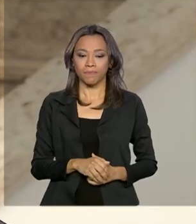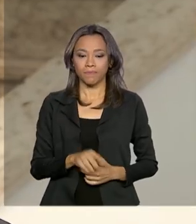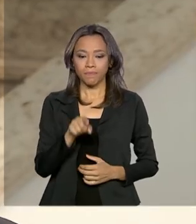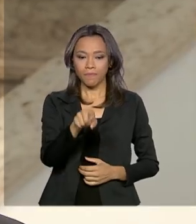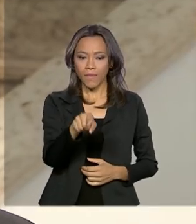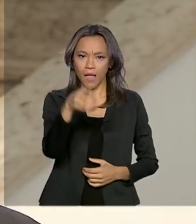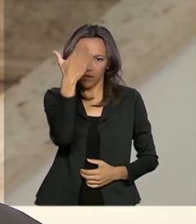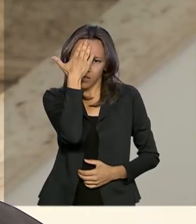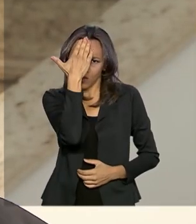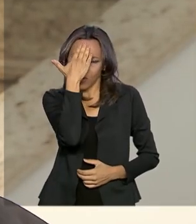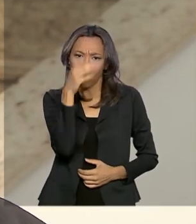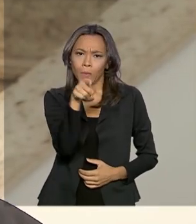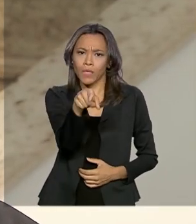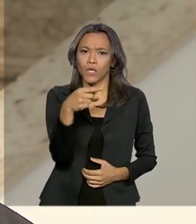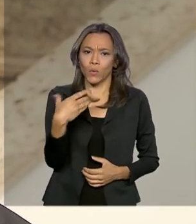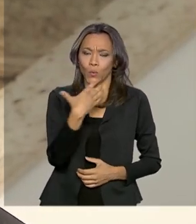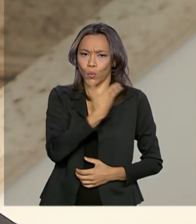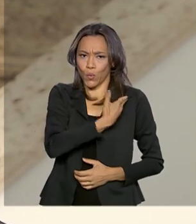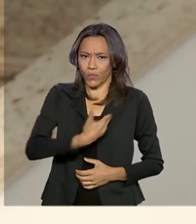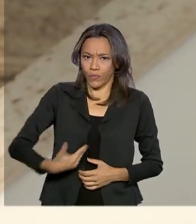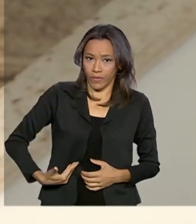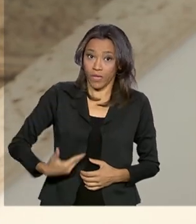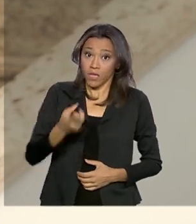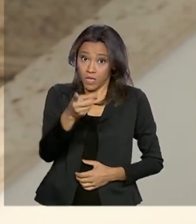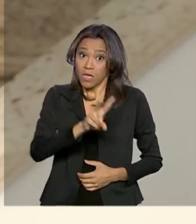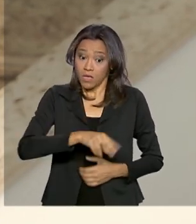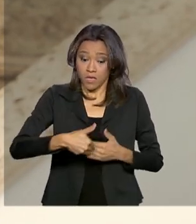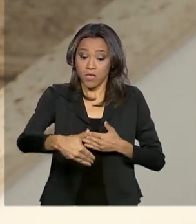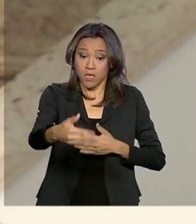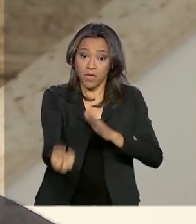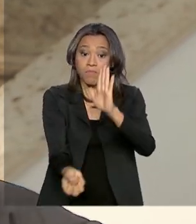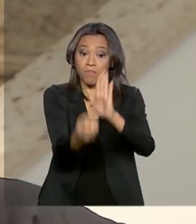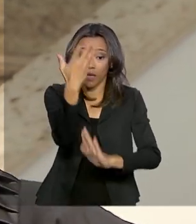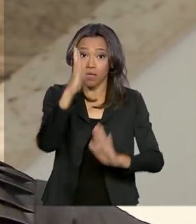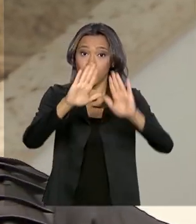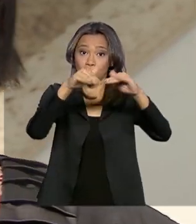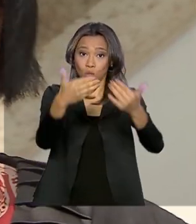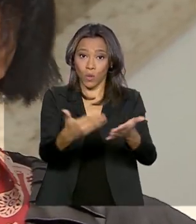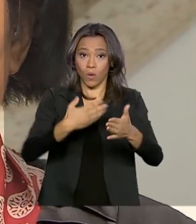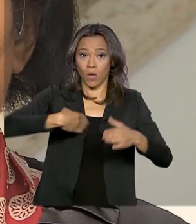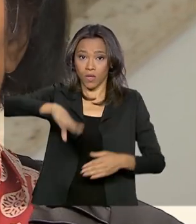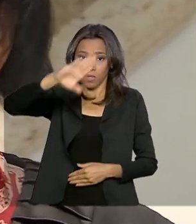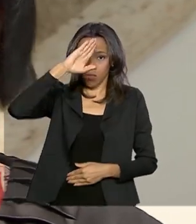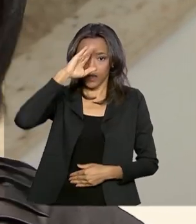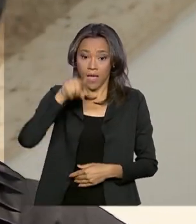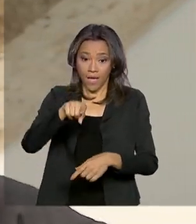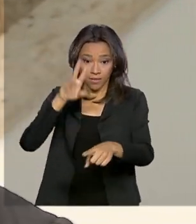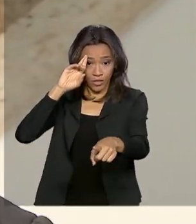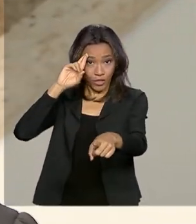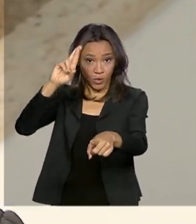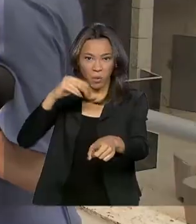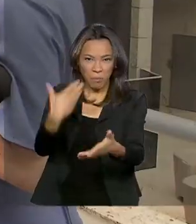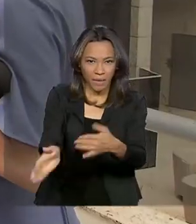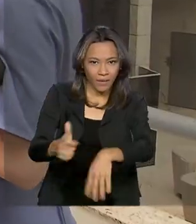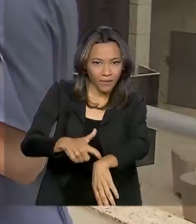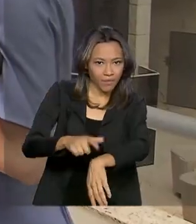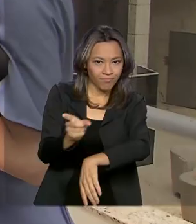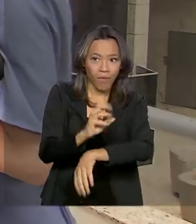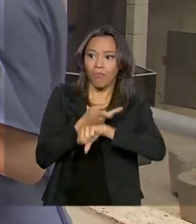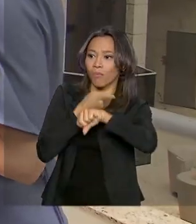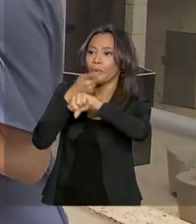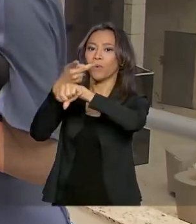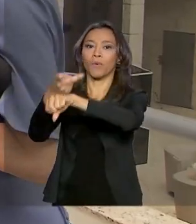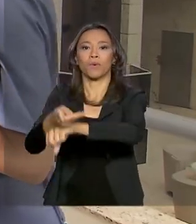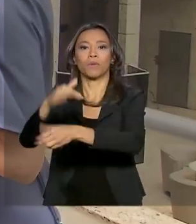Assim que soube que o governo atual iria implantar escolas cívico-militares, a diretora Bárbara não perdeu tempo. Procurou